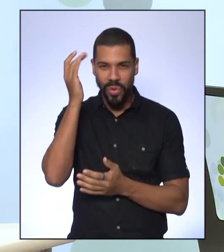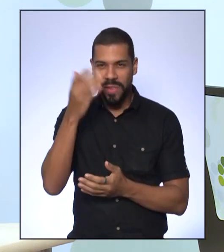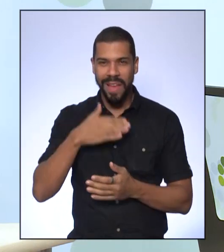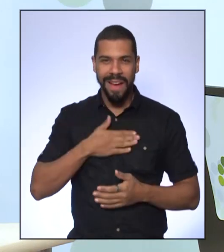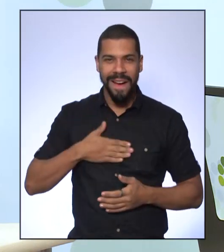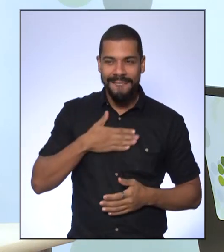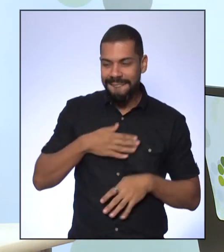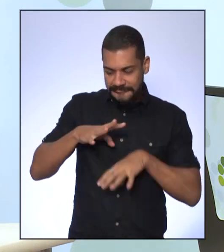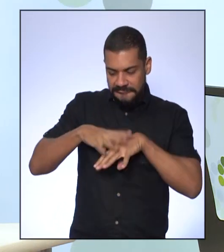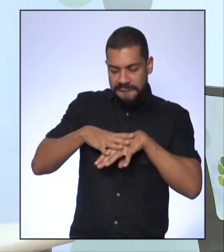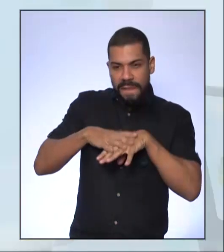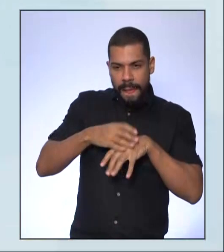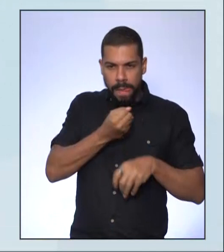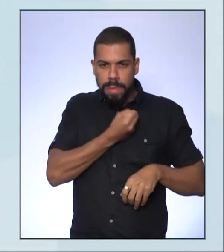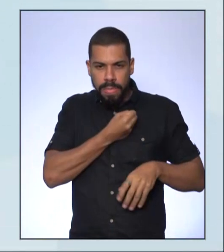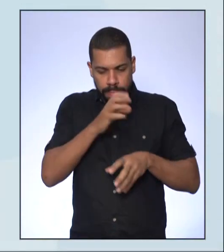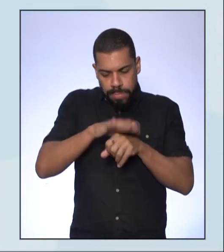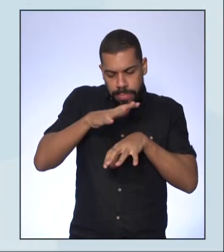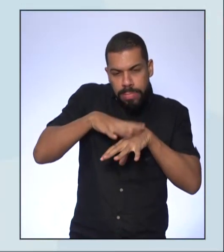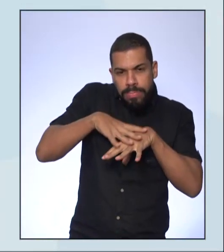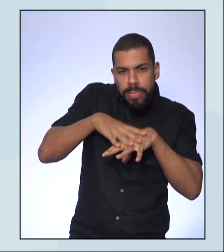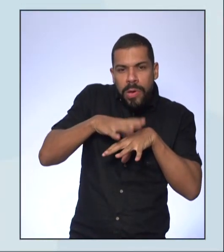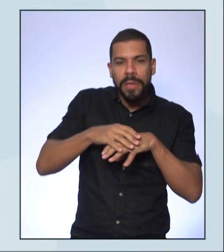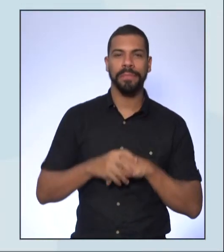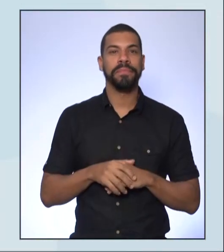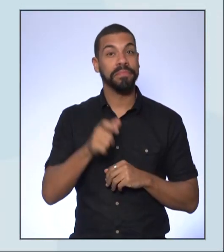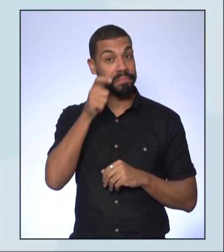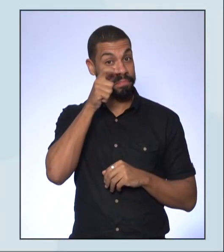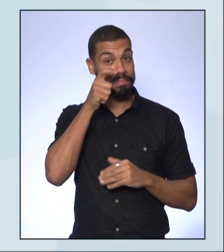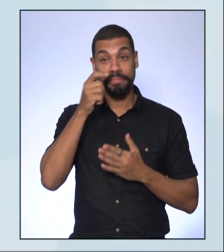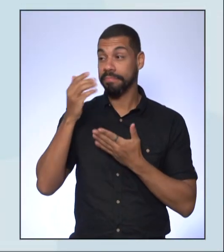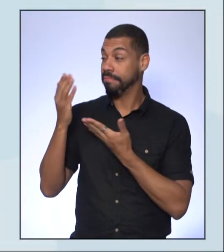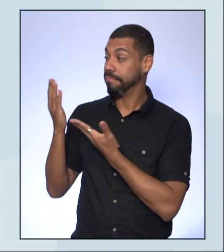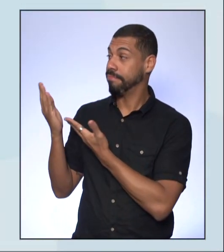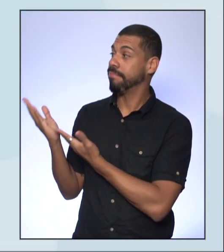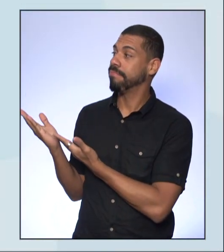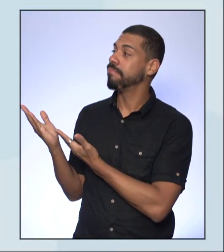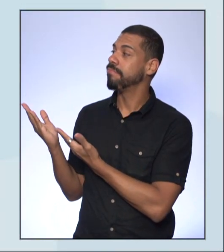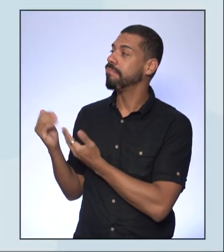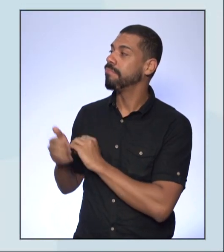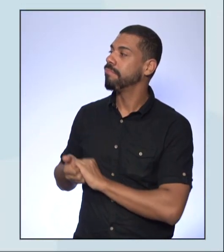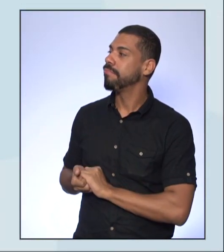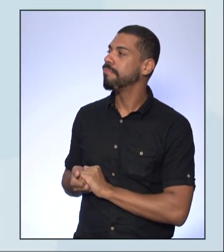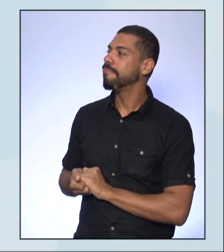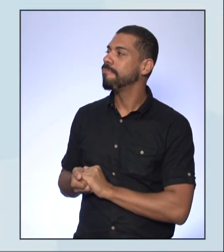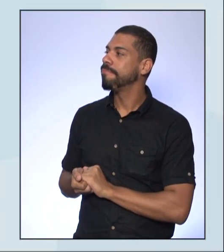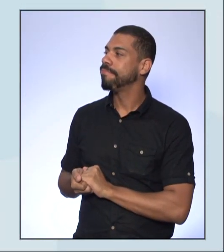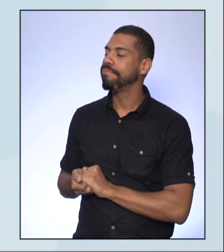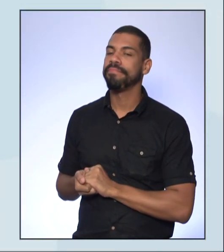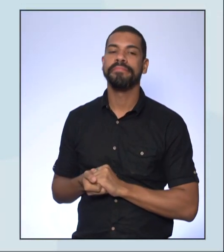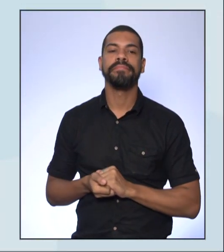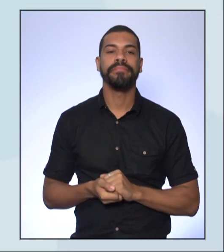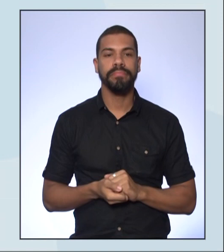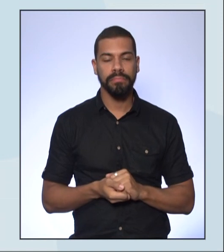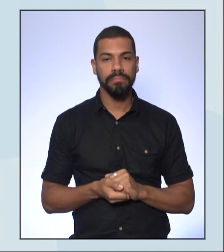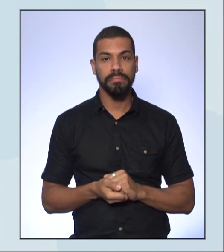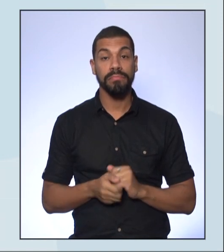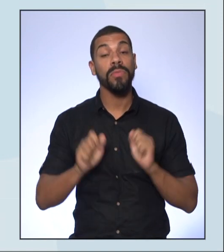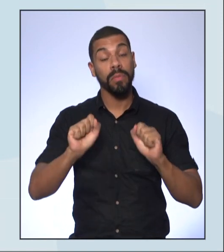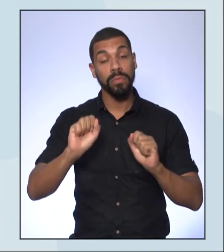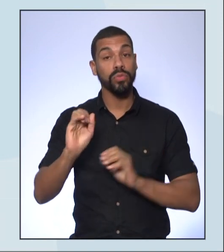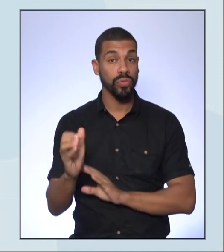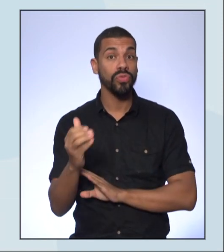O risco tem uma definição que eu trouxe também, que é a possibilidade de ter consequências prejudiciais ou danosas em